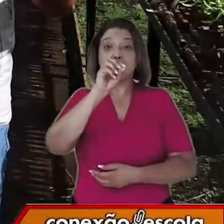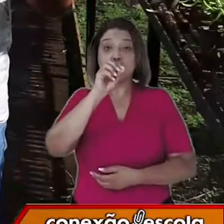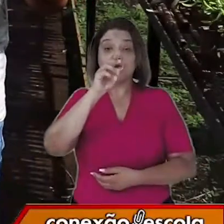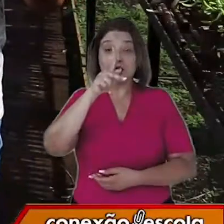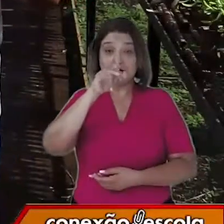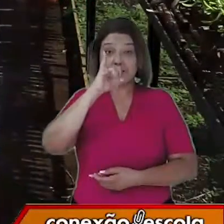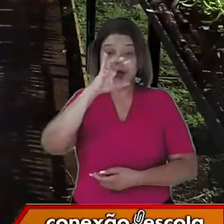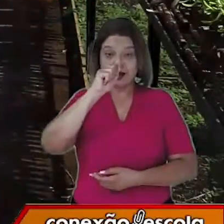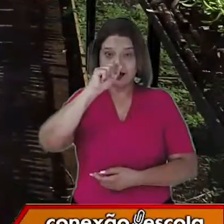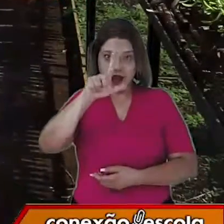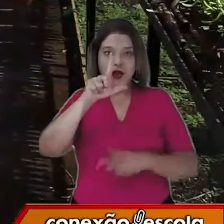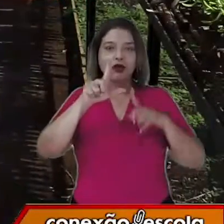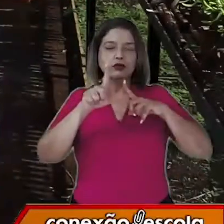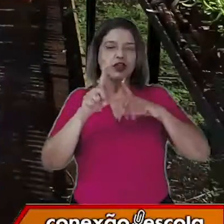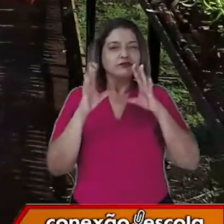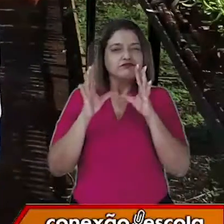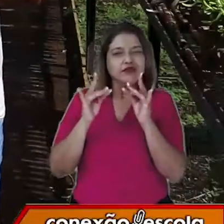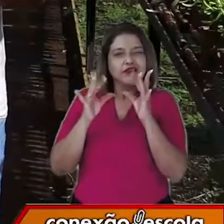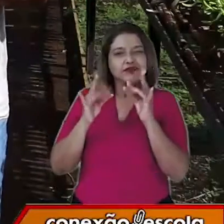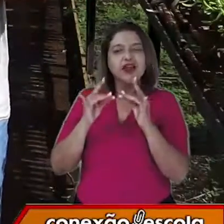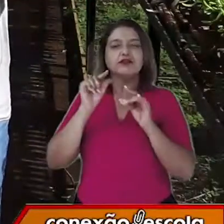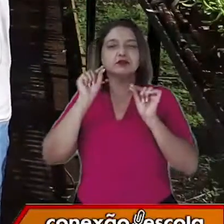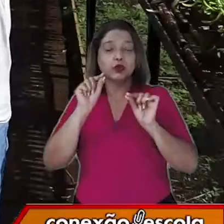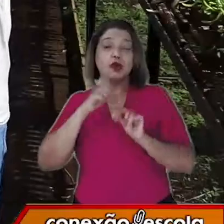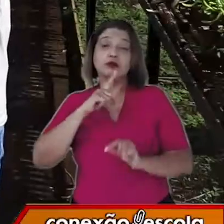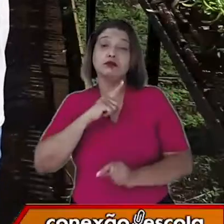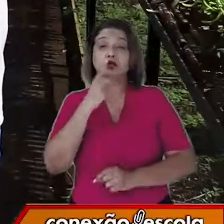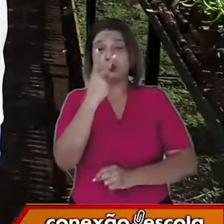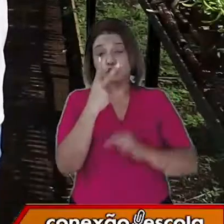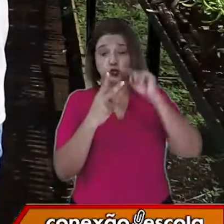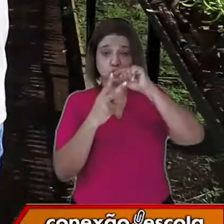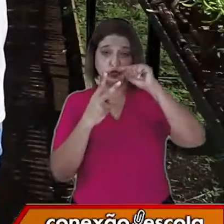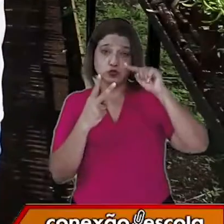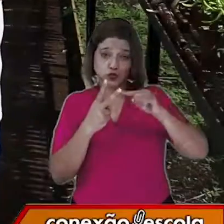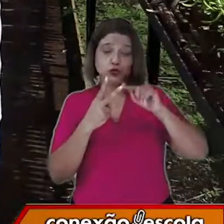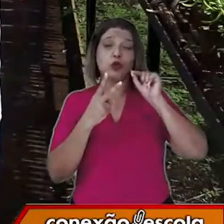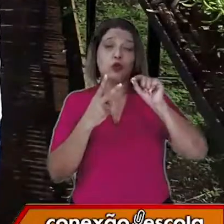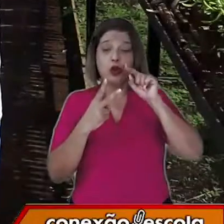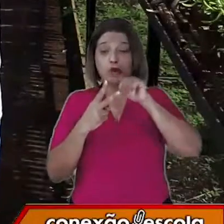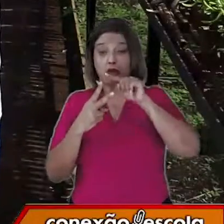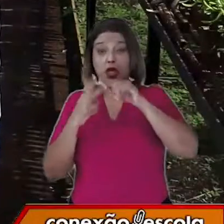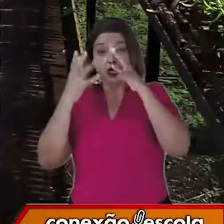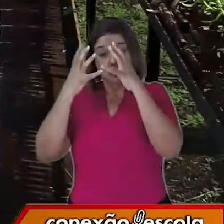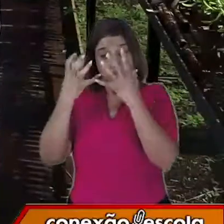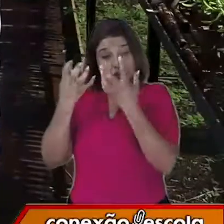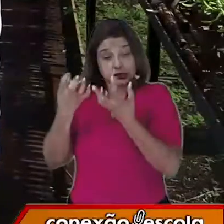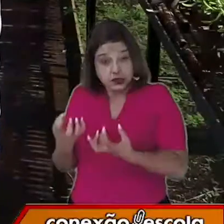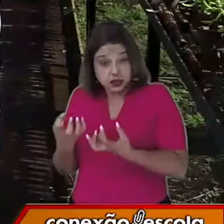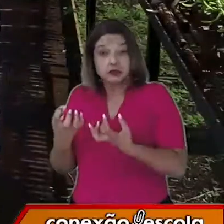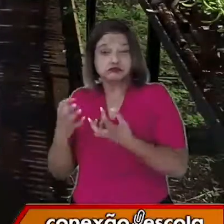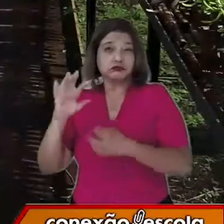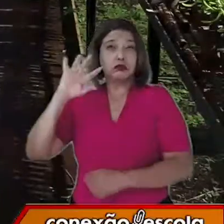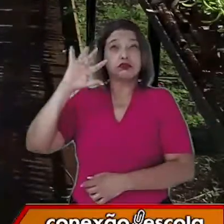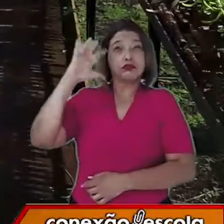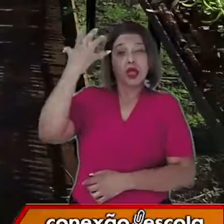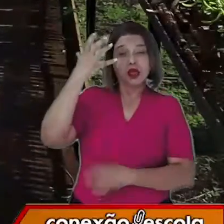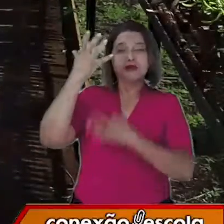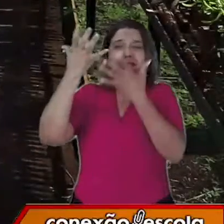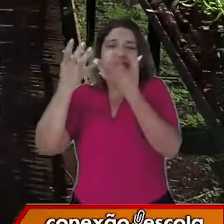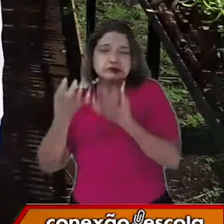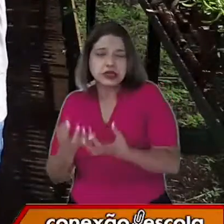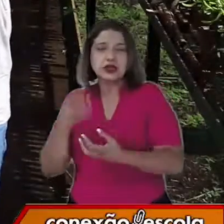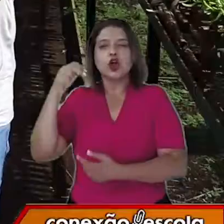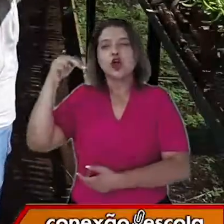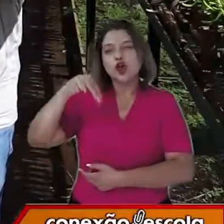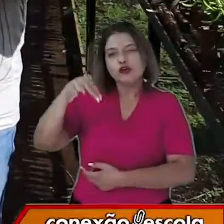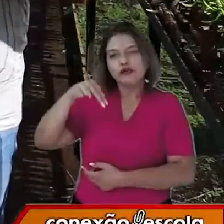tropical subúmida, nós temos duas estações. Uma estação seca, que é a que nós estamos vivendo agora nesse momento, que começa lá no final